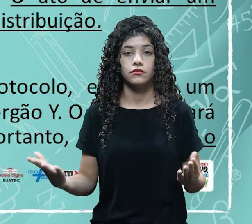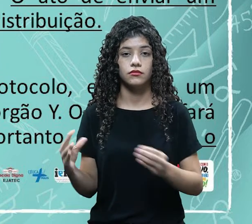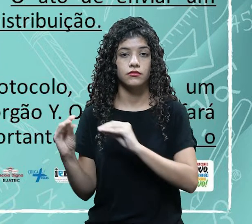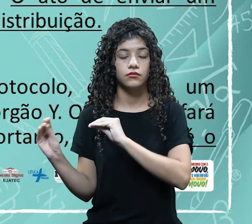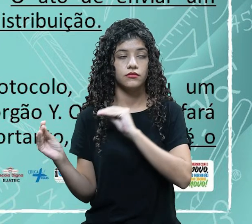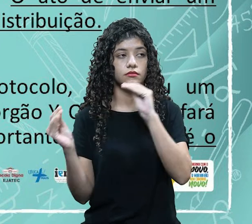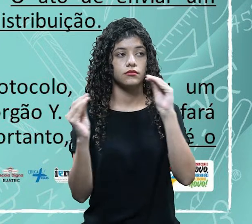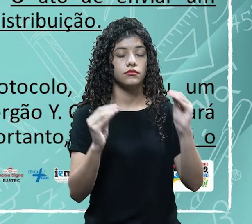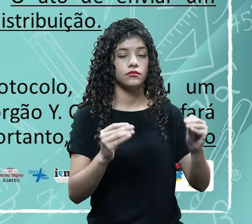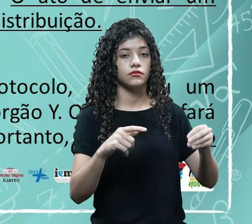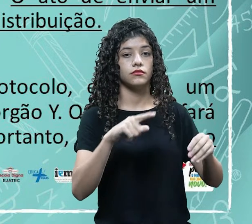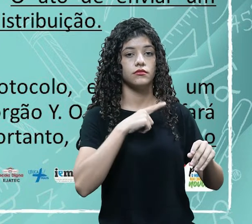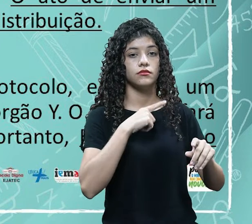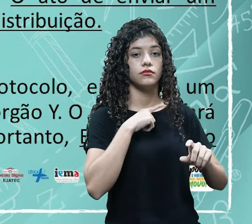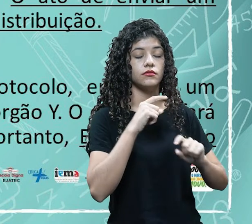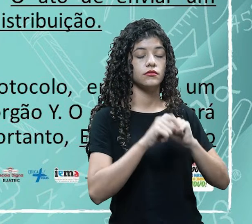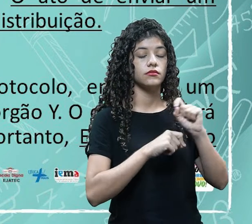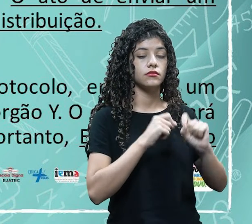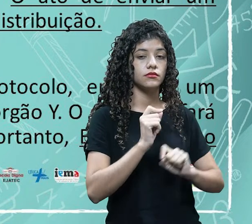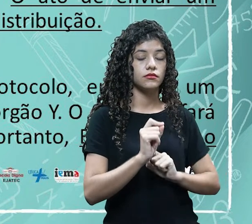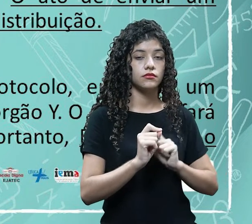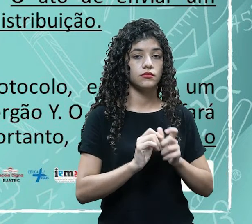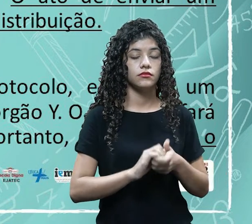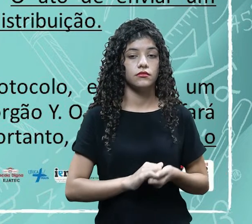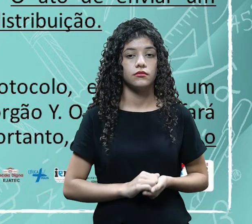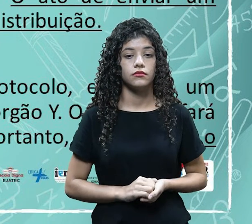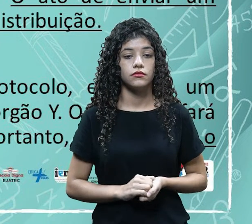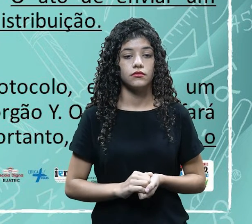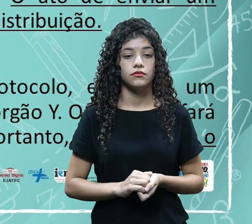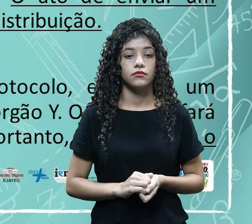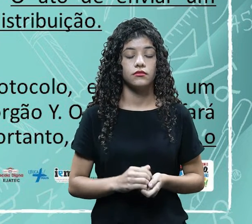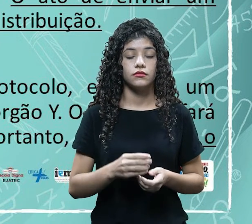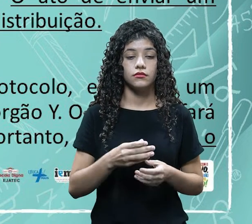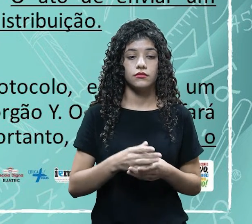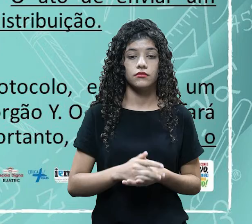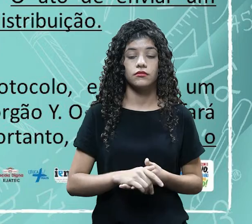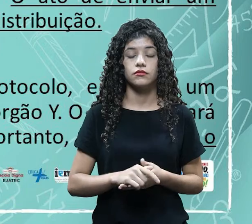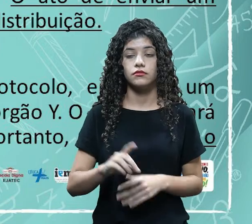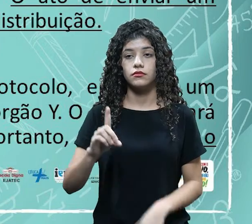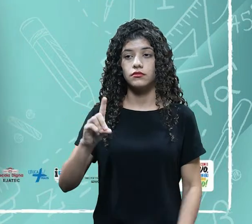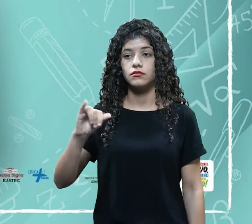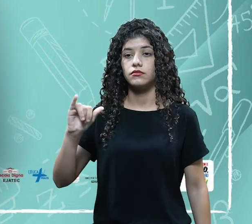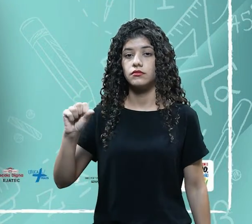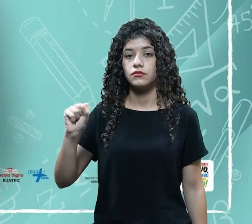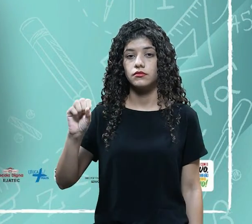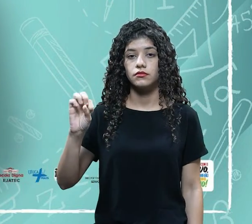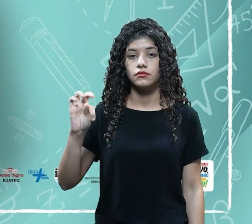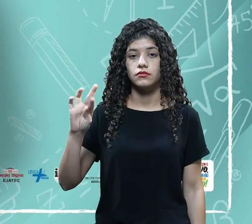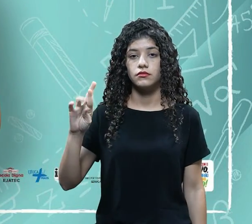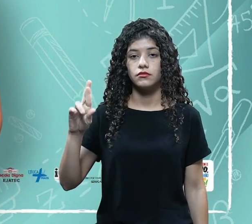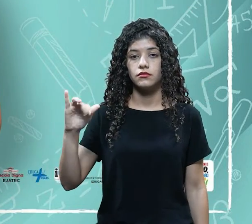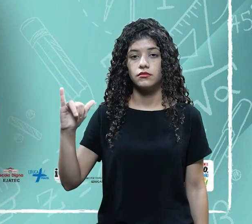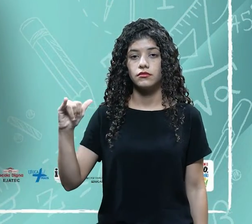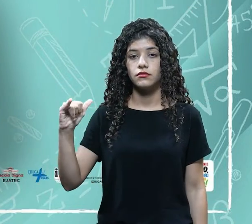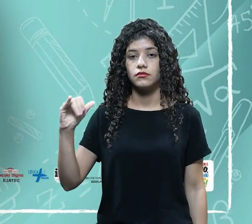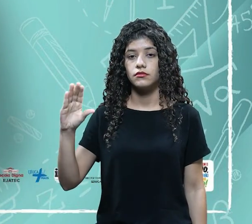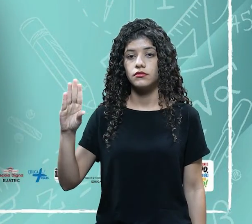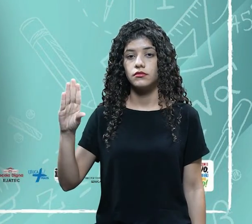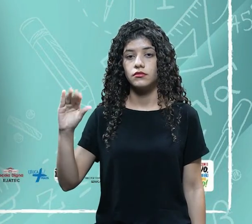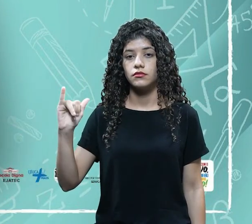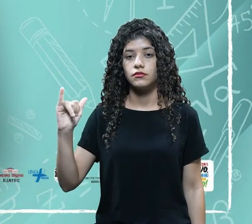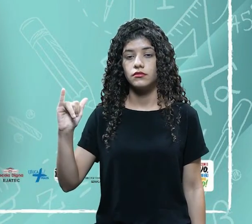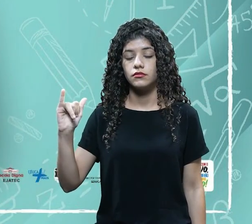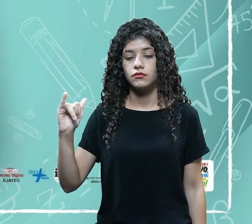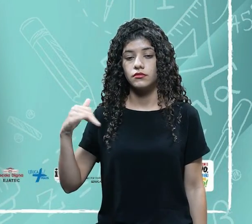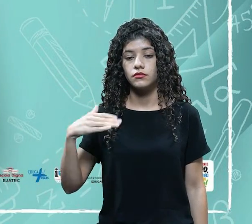ato de enviar um documento internamente para um setor, né, se chama distribuição. Então, quando eu estou lá no